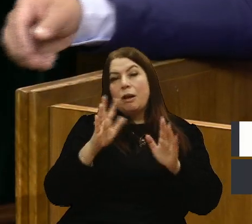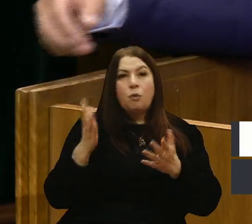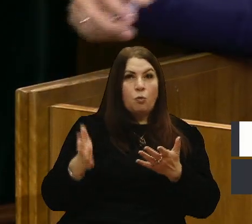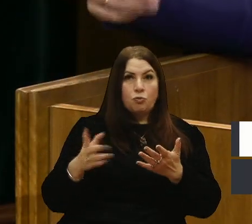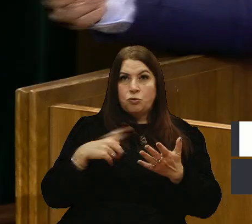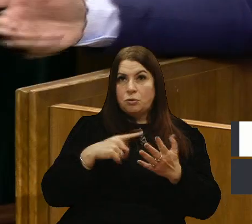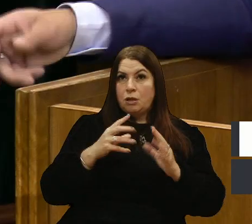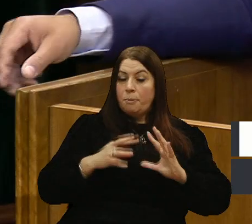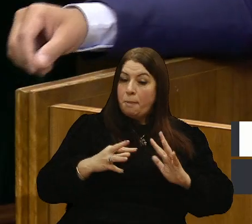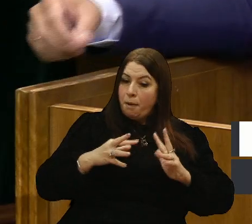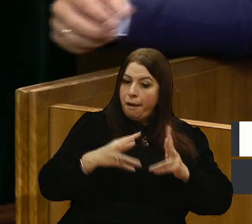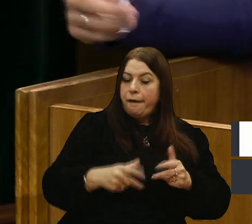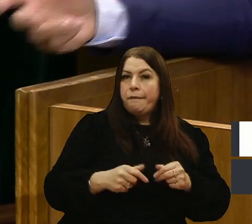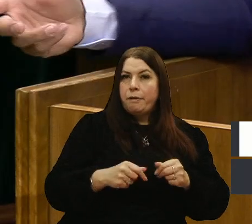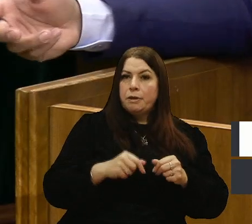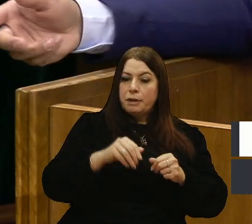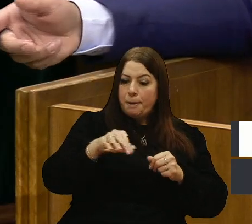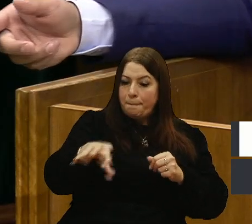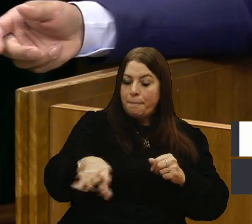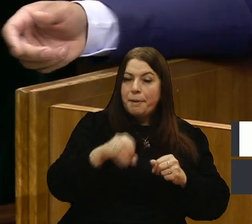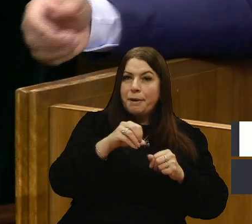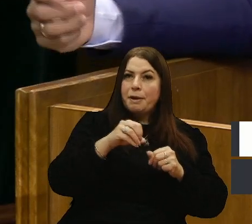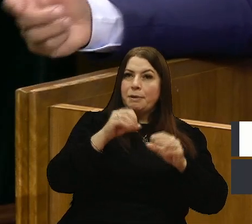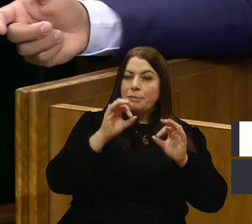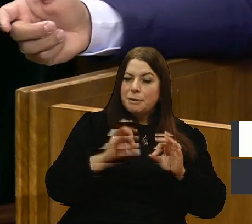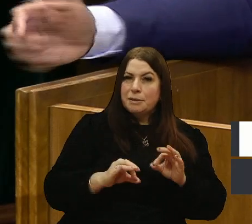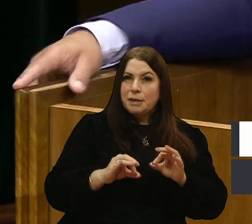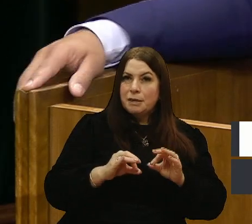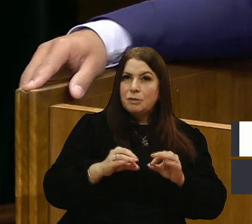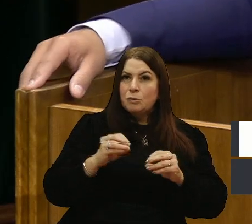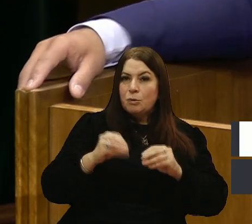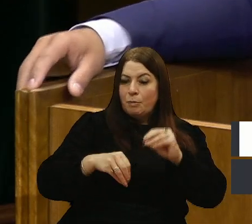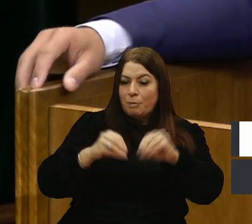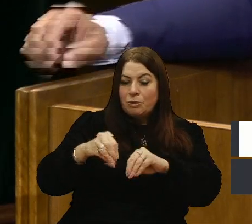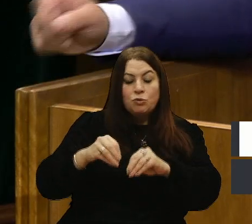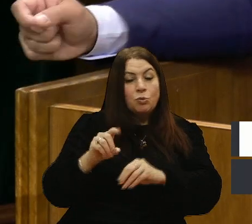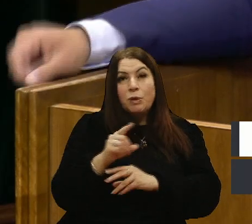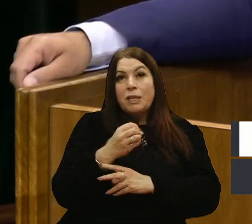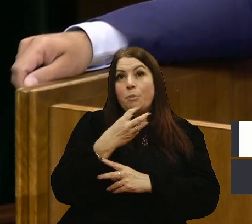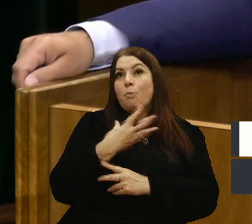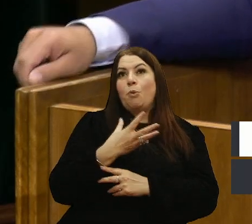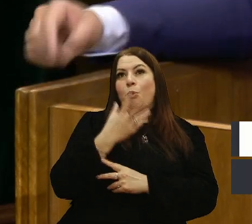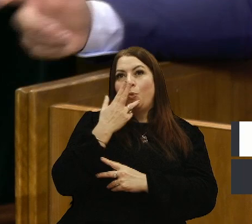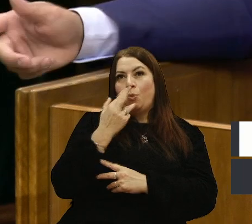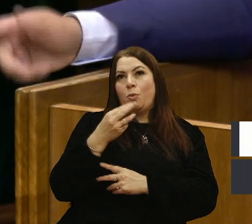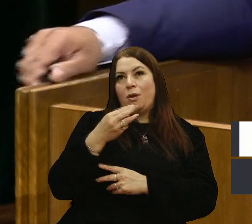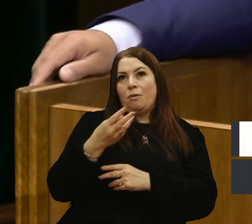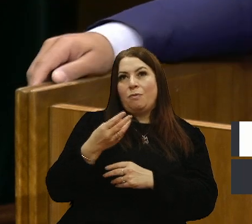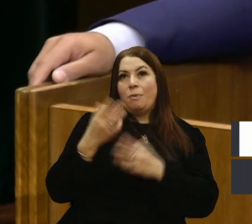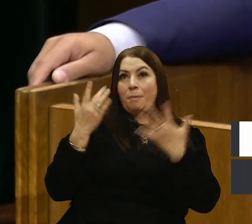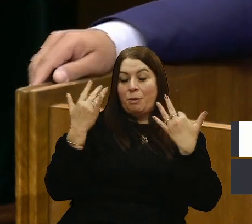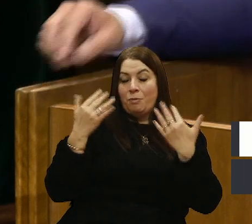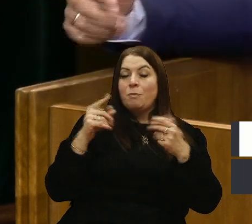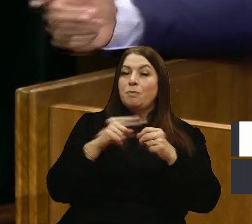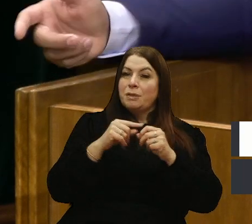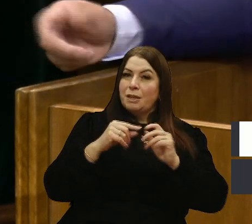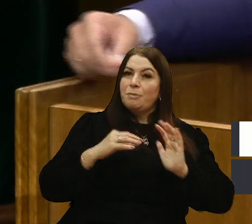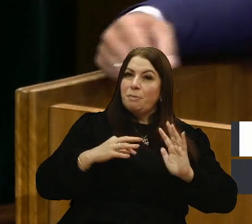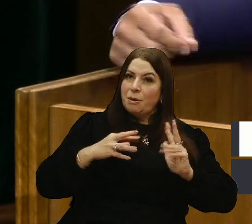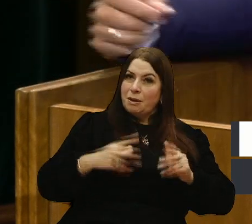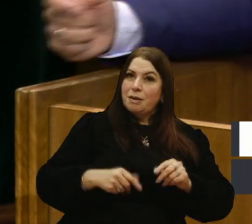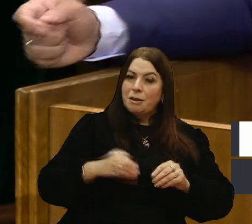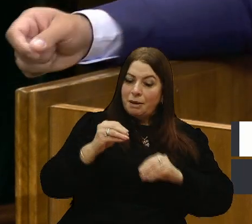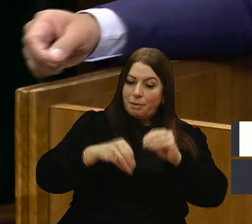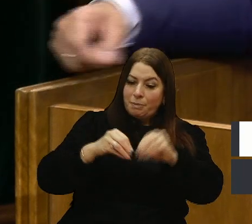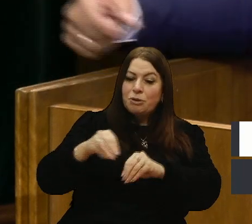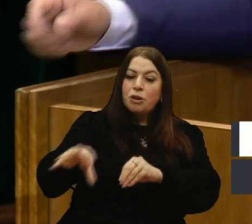uma máquina que ela colhe, a precisão do plantio ainda não é tão bom que nem o manual, mas já tem uma máquina que planta, tem uma máquina